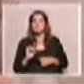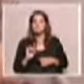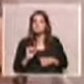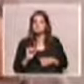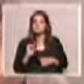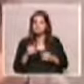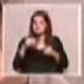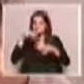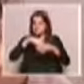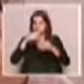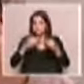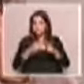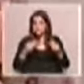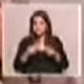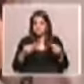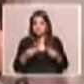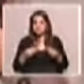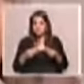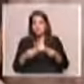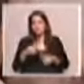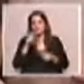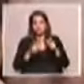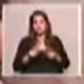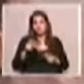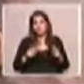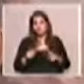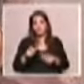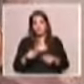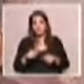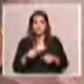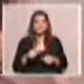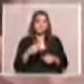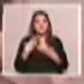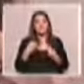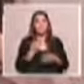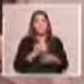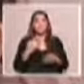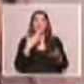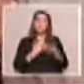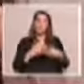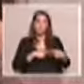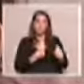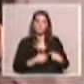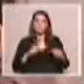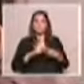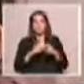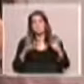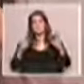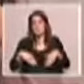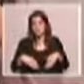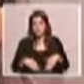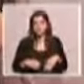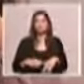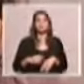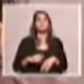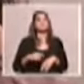é um ingrediente funcional muito apreciado por ser redutor de doenças cardiovasculares, é também usado como uma forma